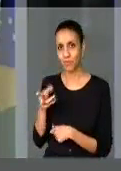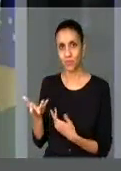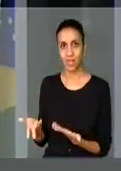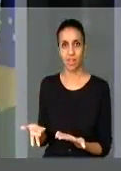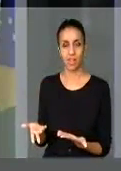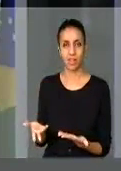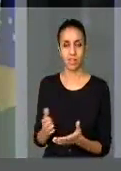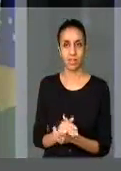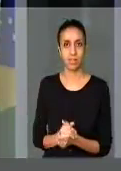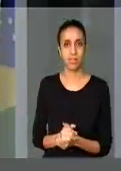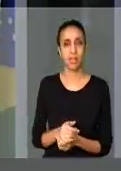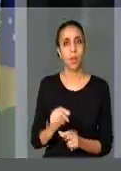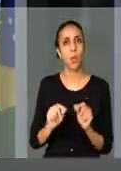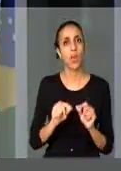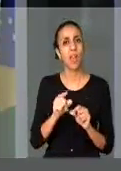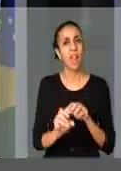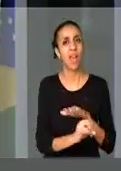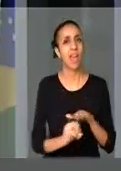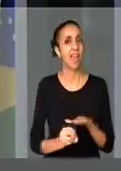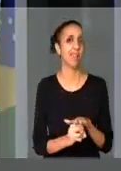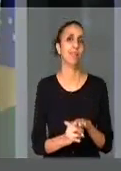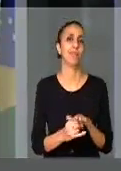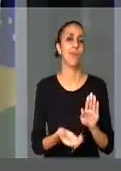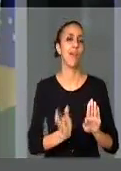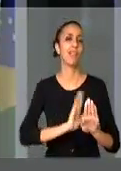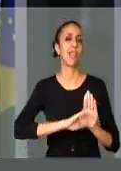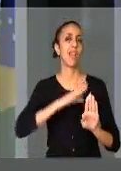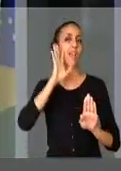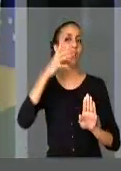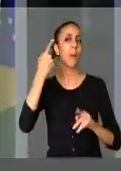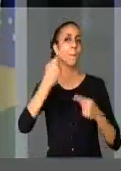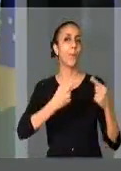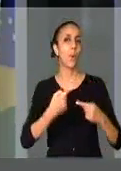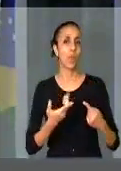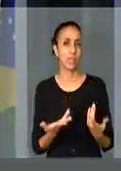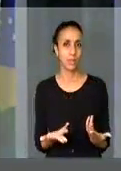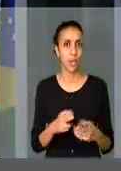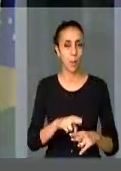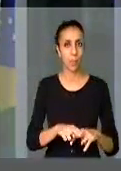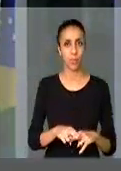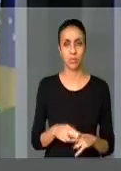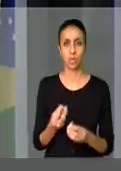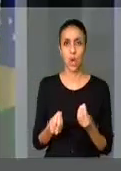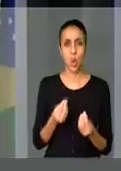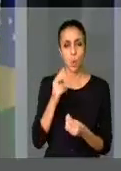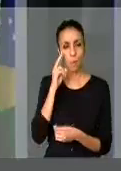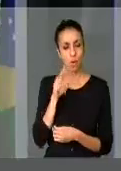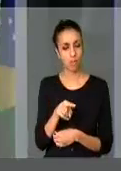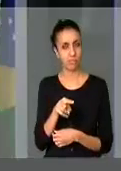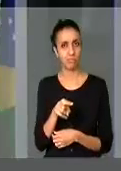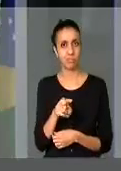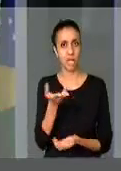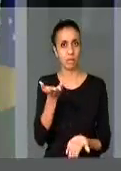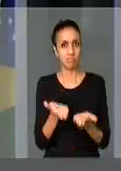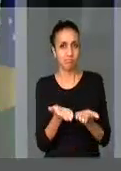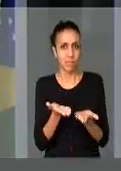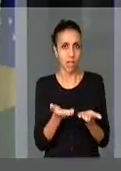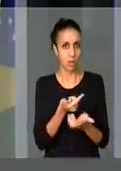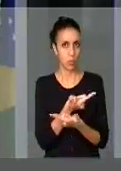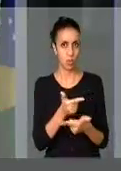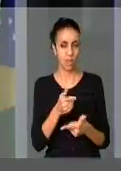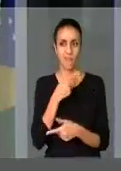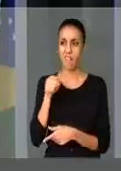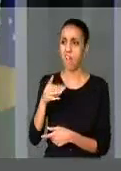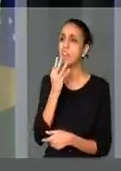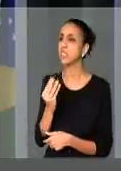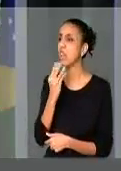decisão política ideologizada. Como considerar imparciais esses organismos que dizem que Israel não